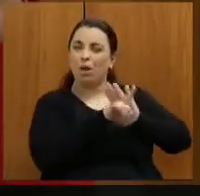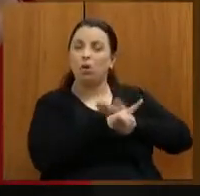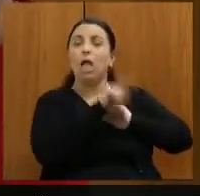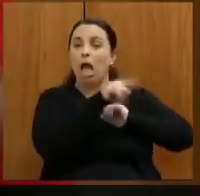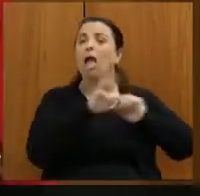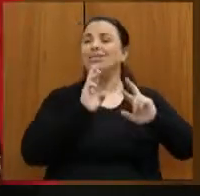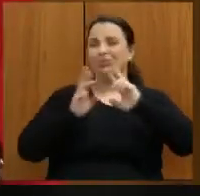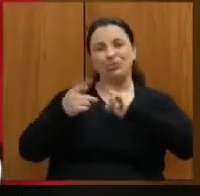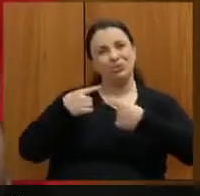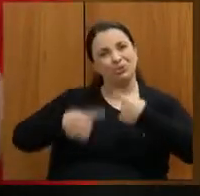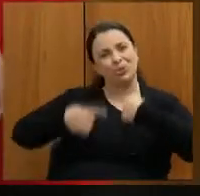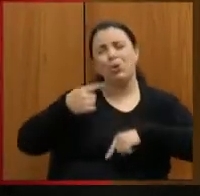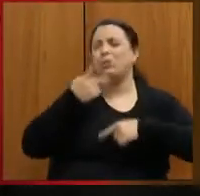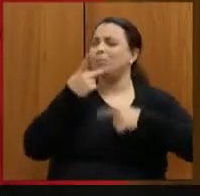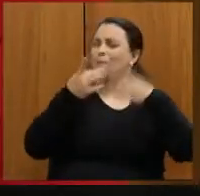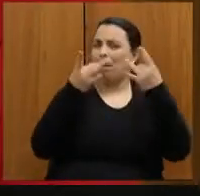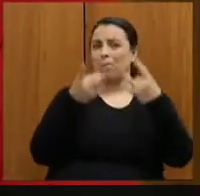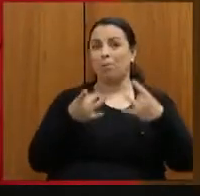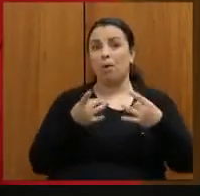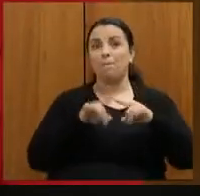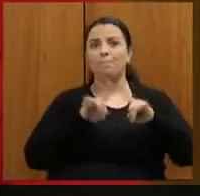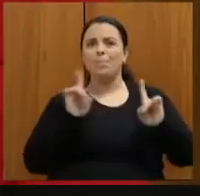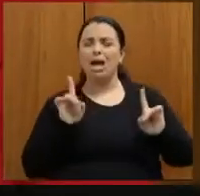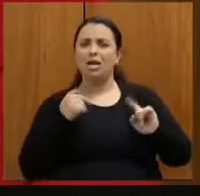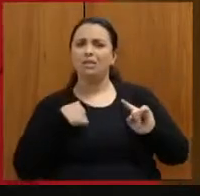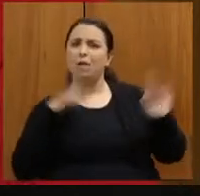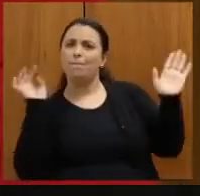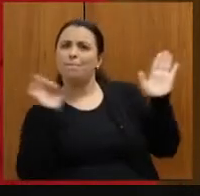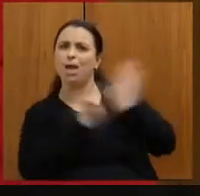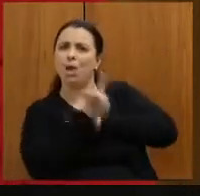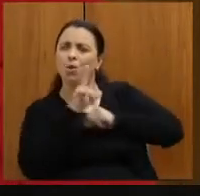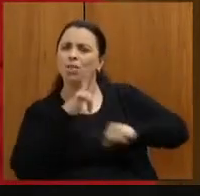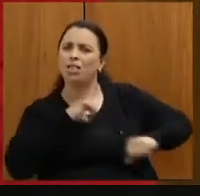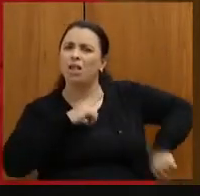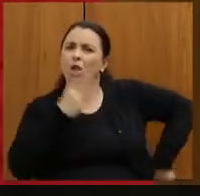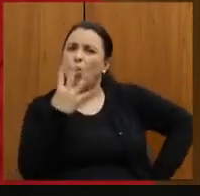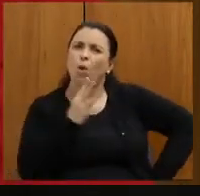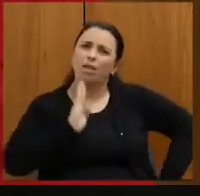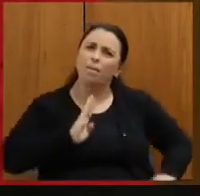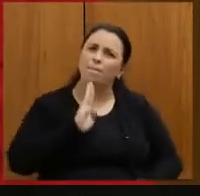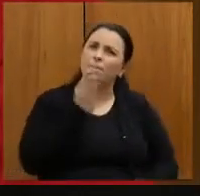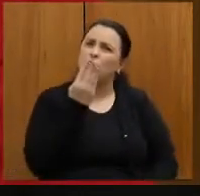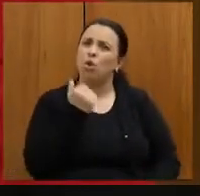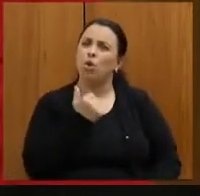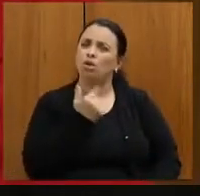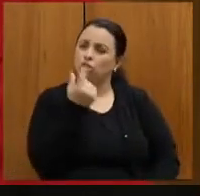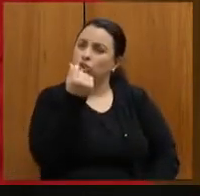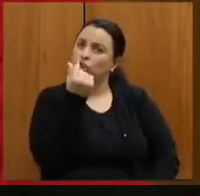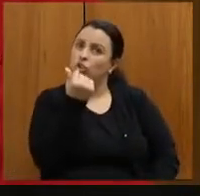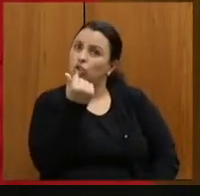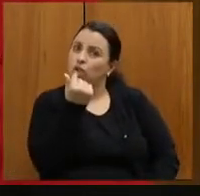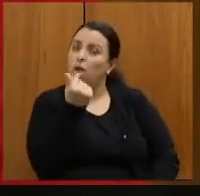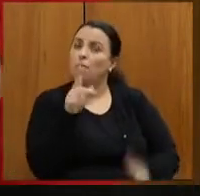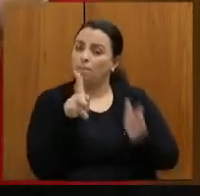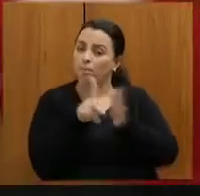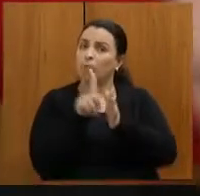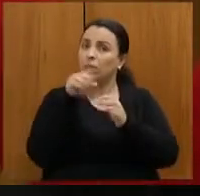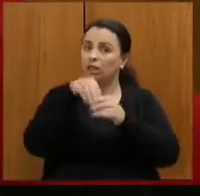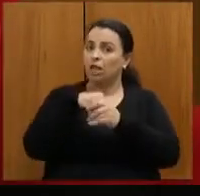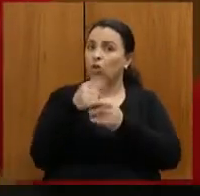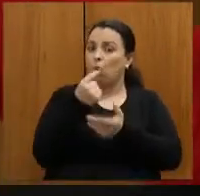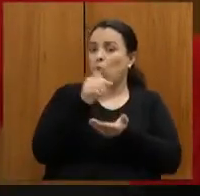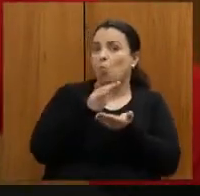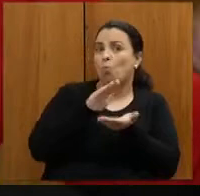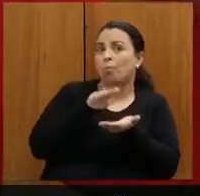é definições mas quando a gente pergunta que tem 4 bilhões de recursos no caixa do estado